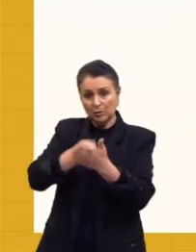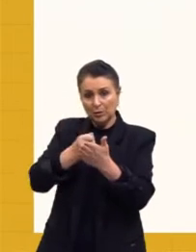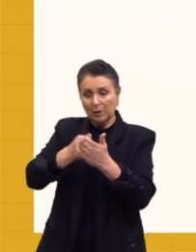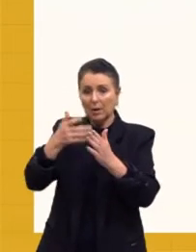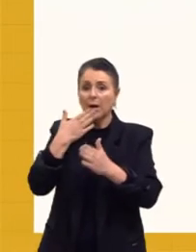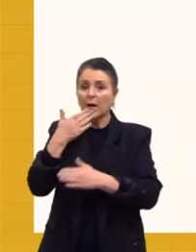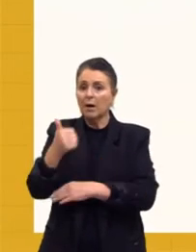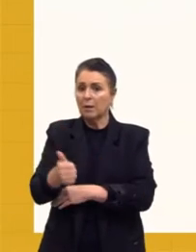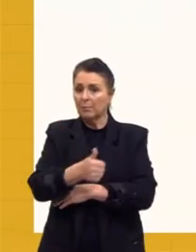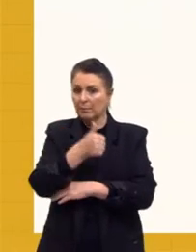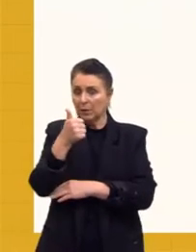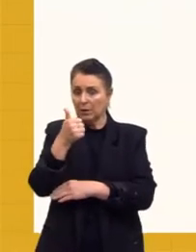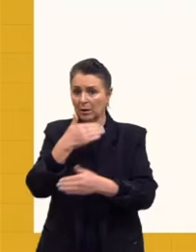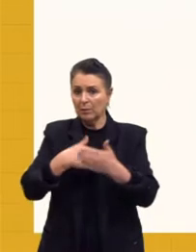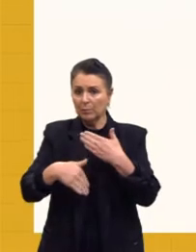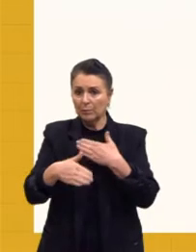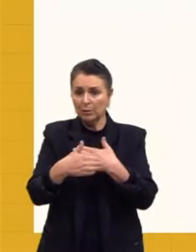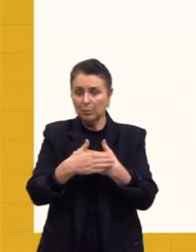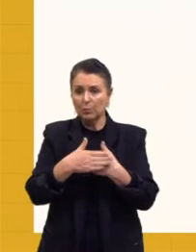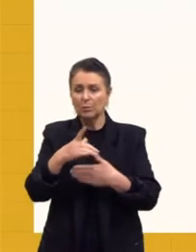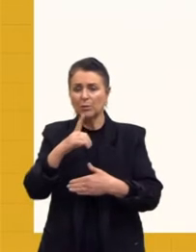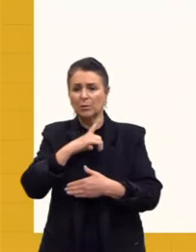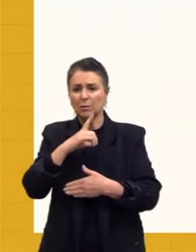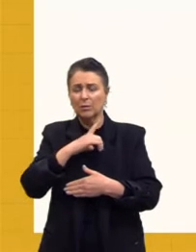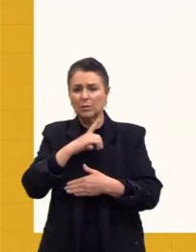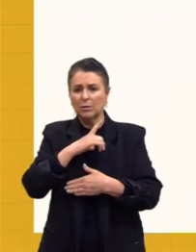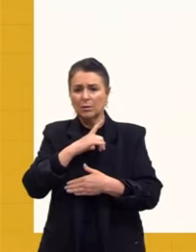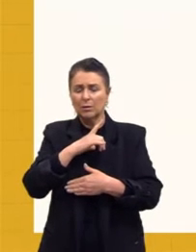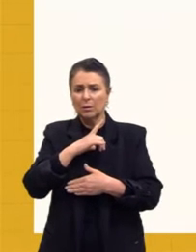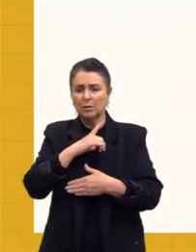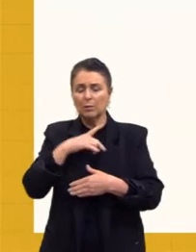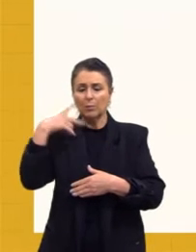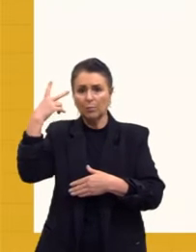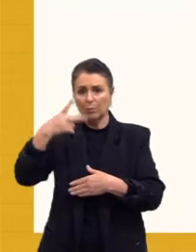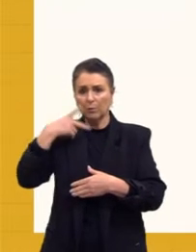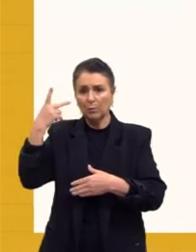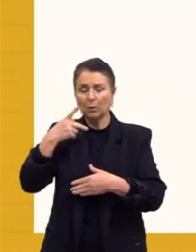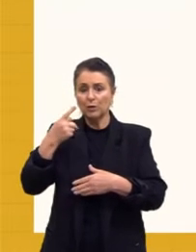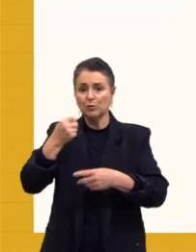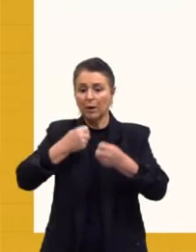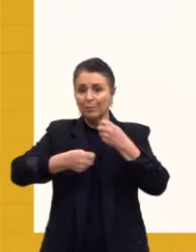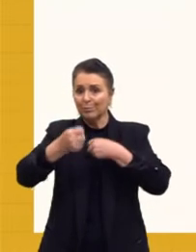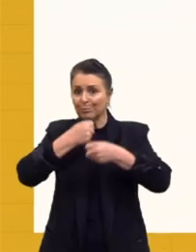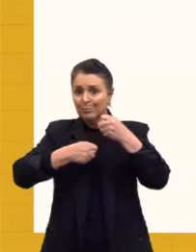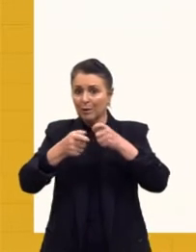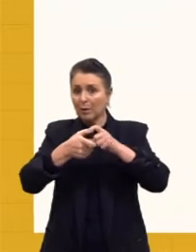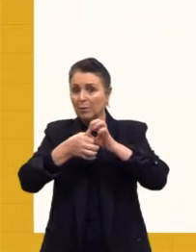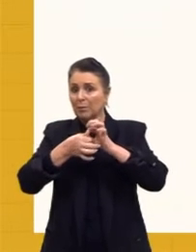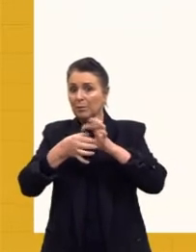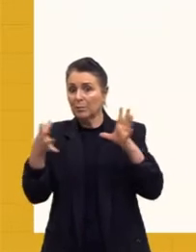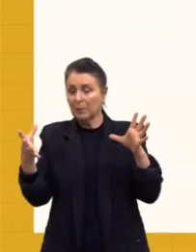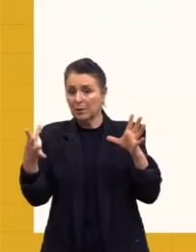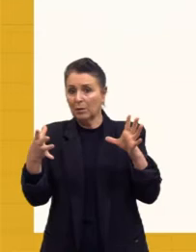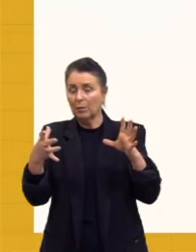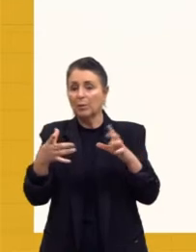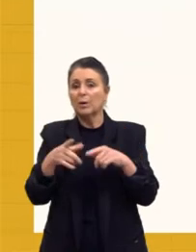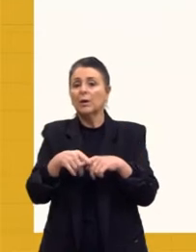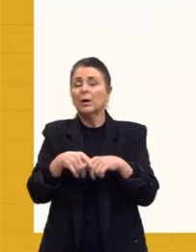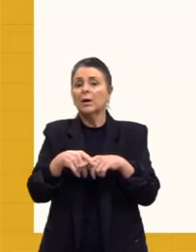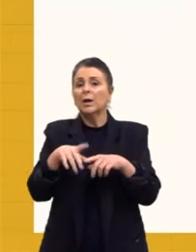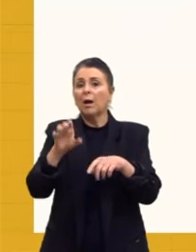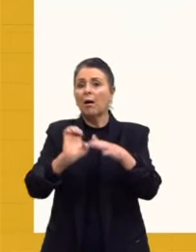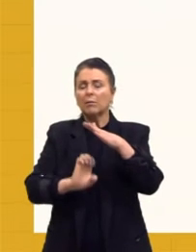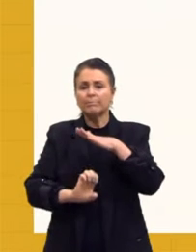melhorar para todos né porque nós temos uma uma política neoliberal muito forte na Bolívia eles estatizaram